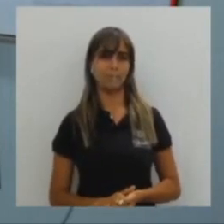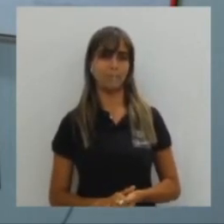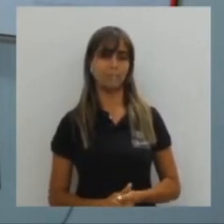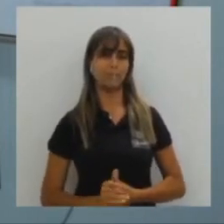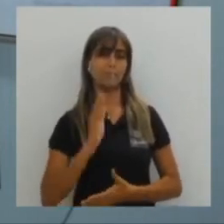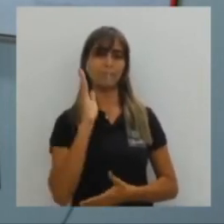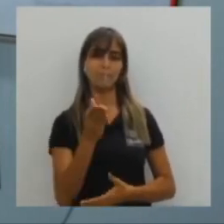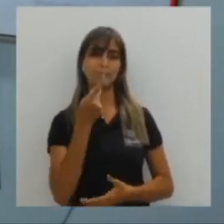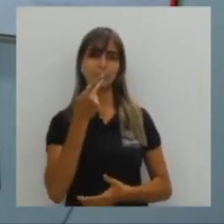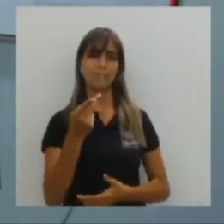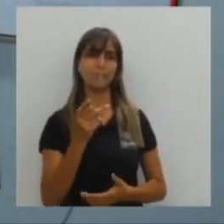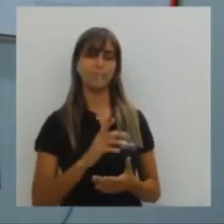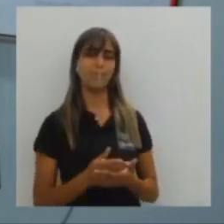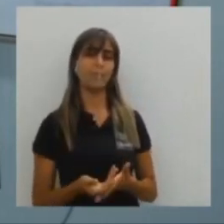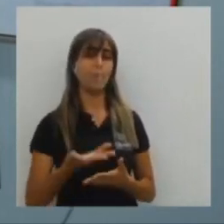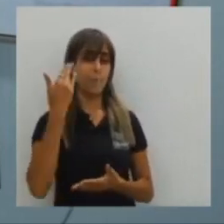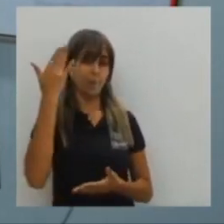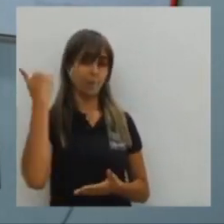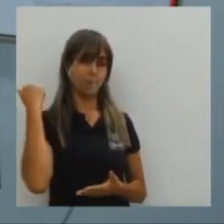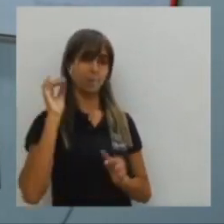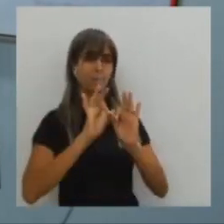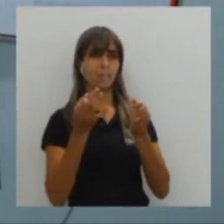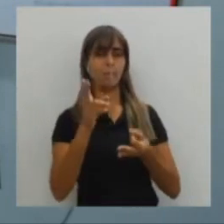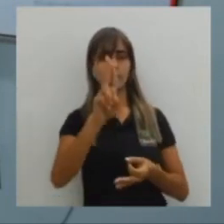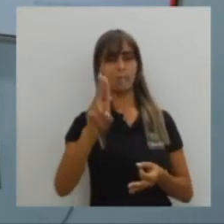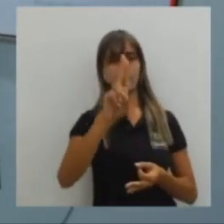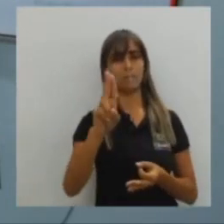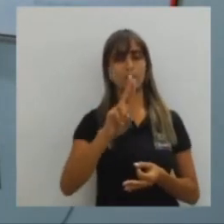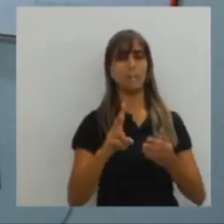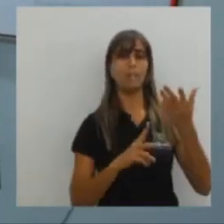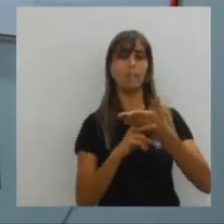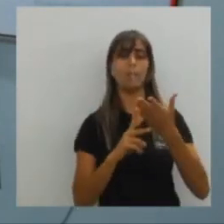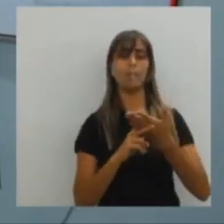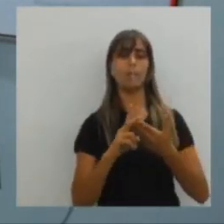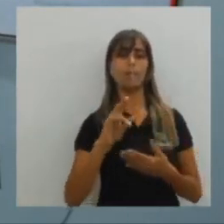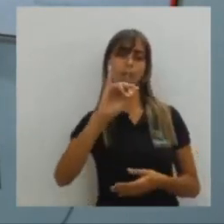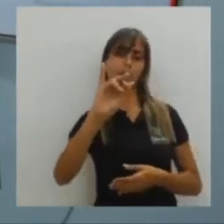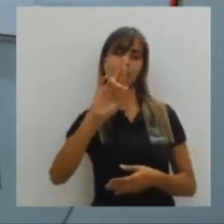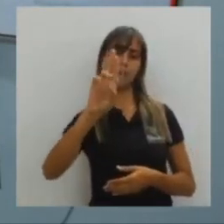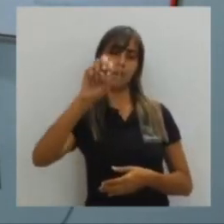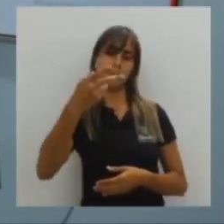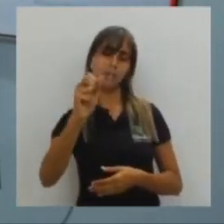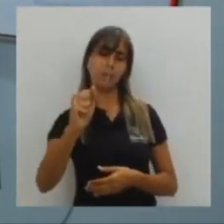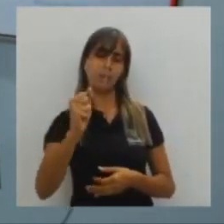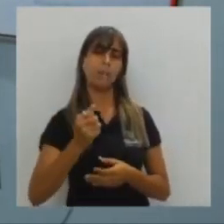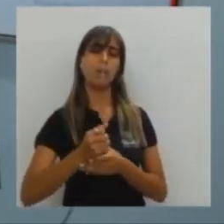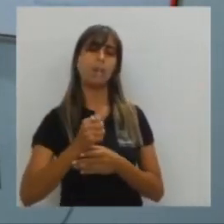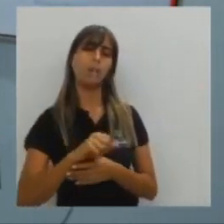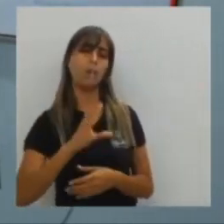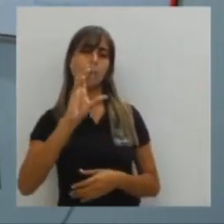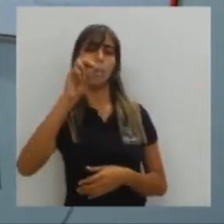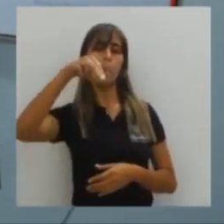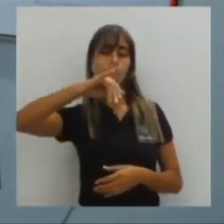Já dizendo para vocês, tá certo? O passado simples utiliza verbos regulares, que são aqueles verbos que na hora da conjugação eles vão